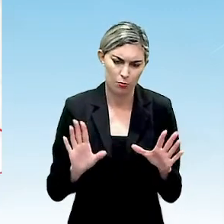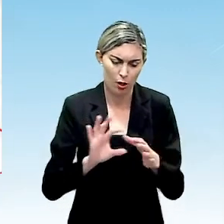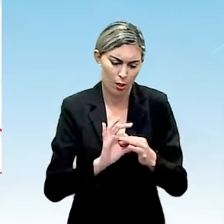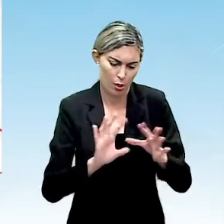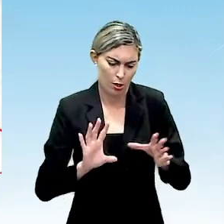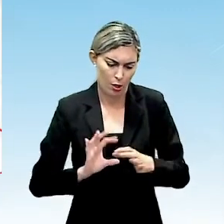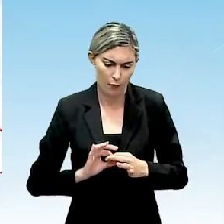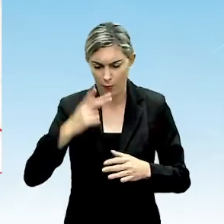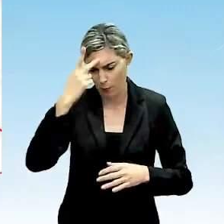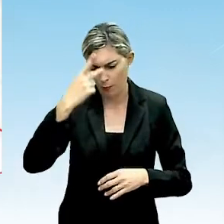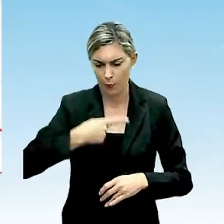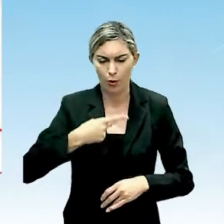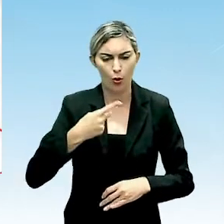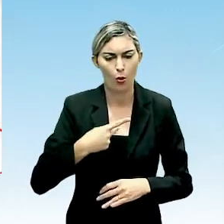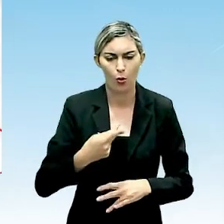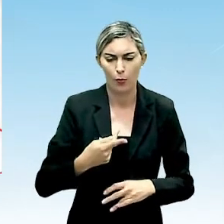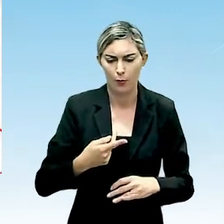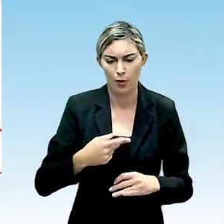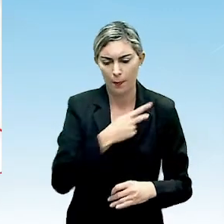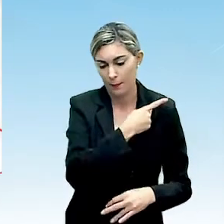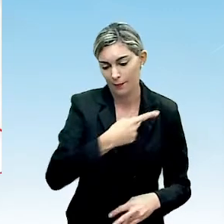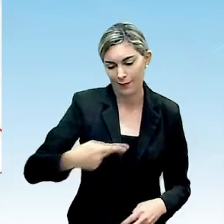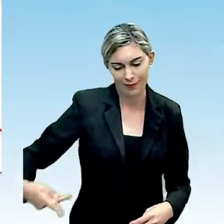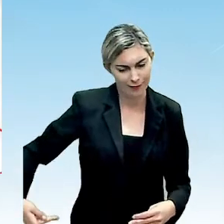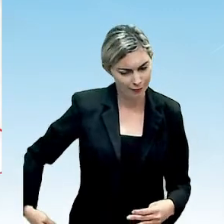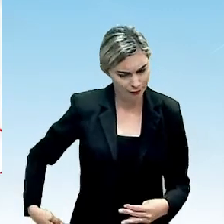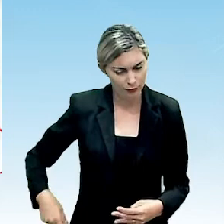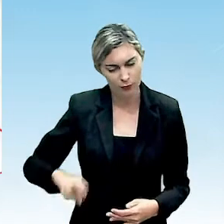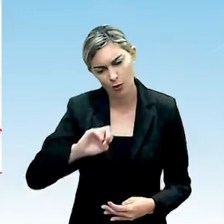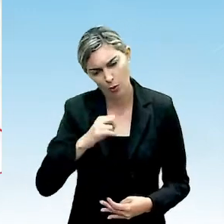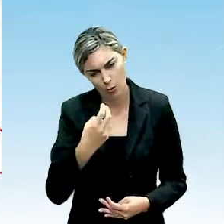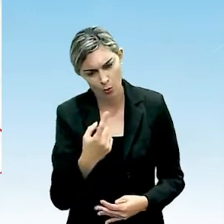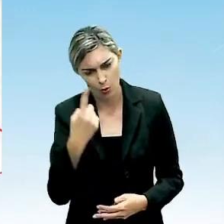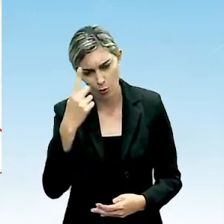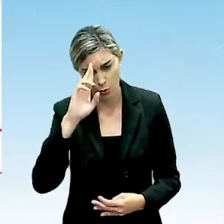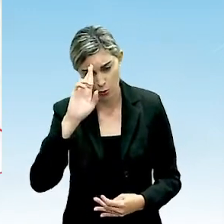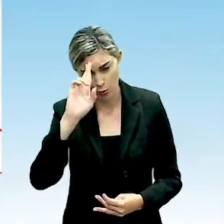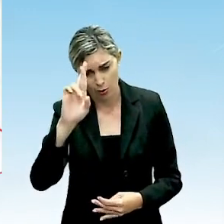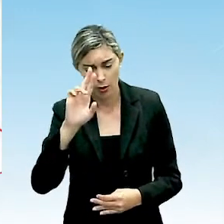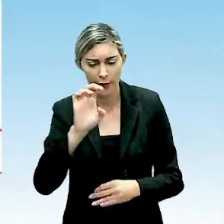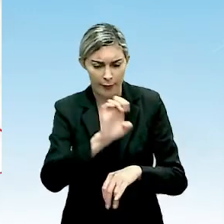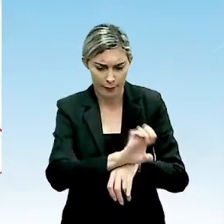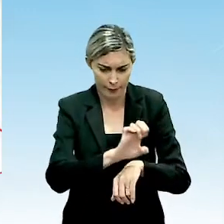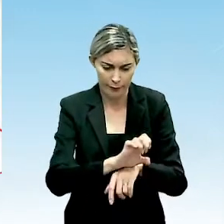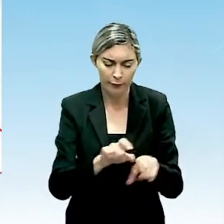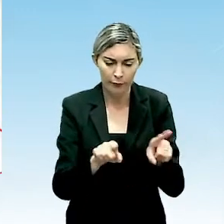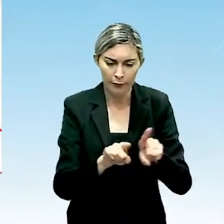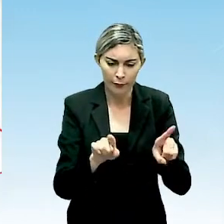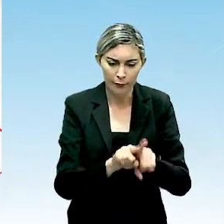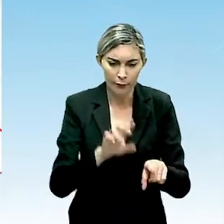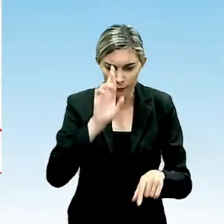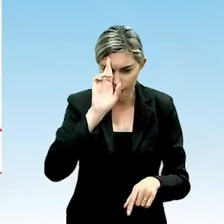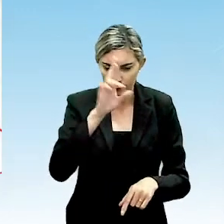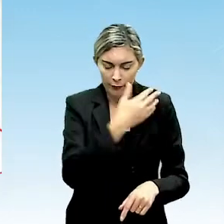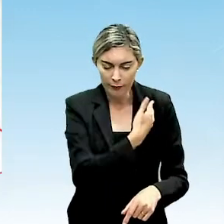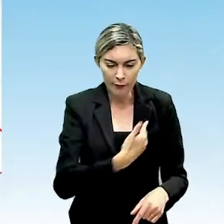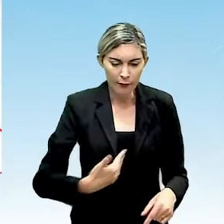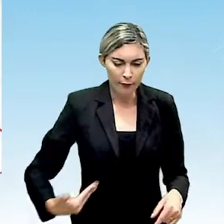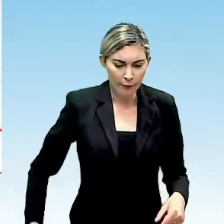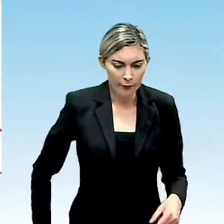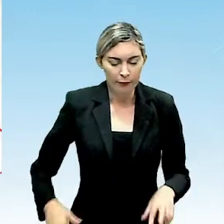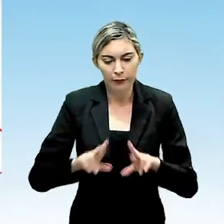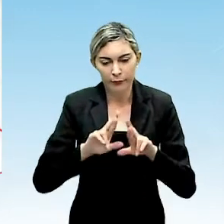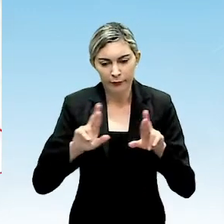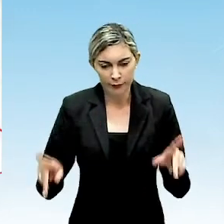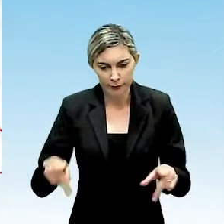independente, autônoma e presidencialista. Ou seja, o chefe de Estado, ele também é chefe de governo. É diferente